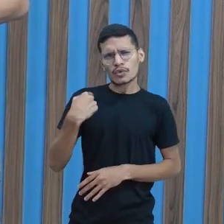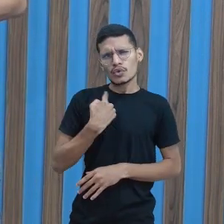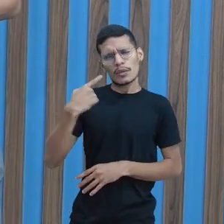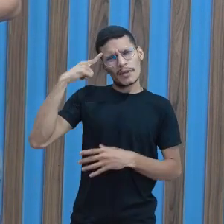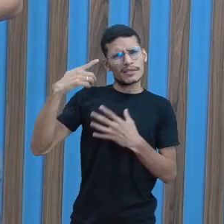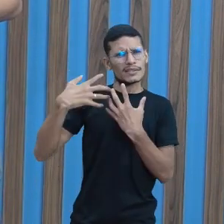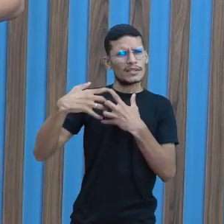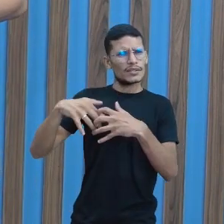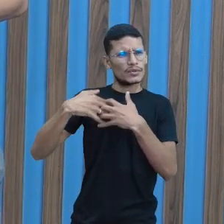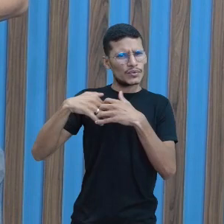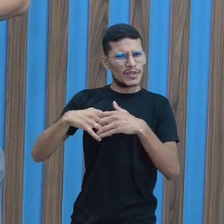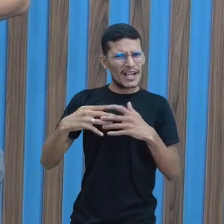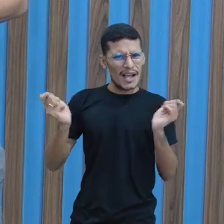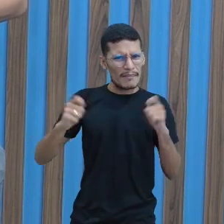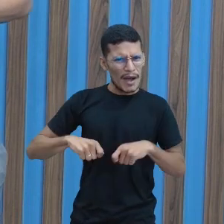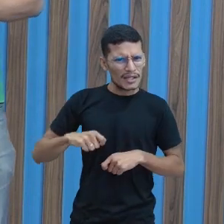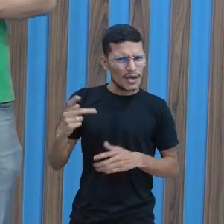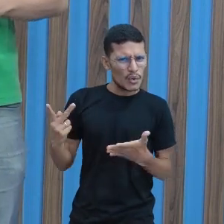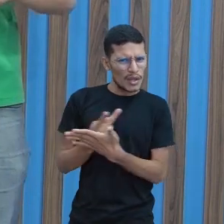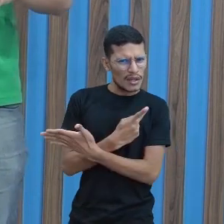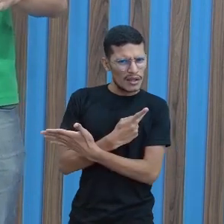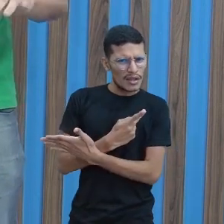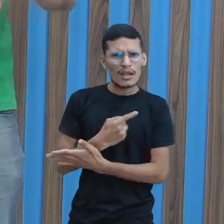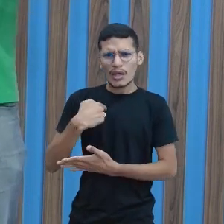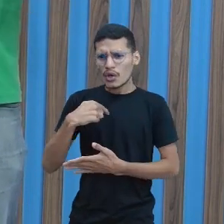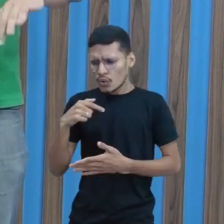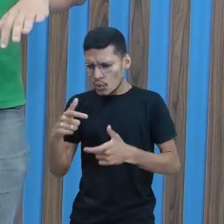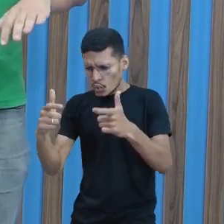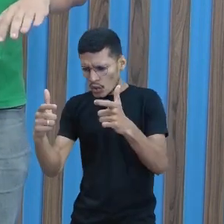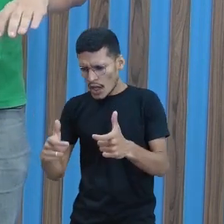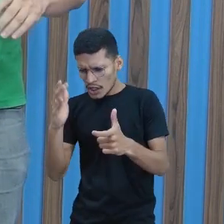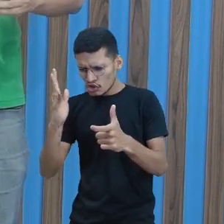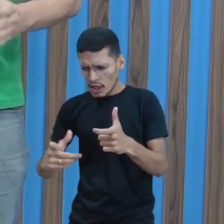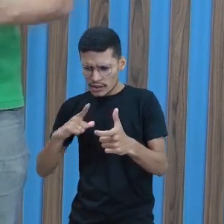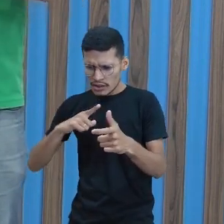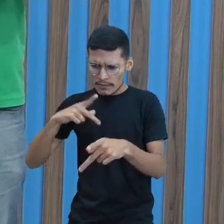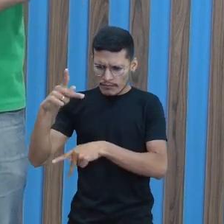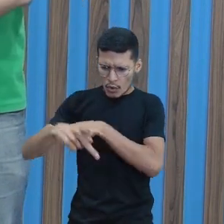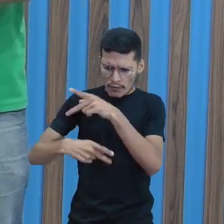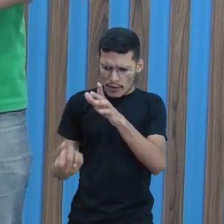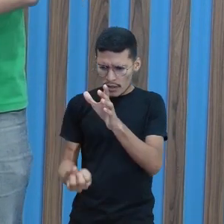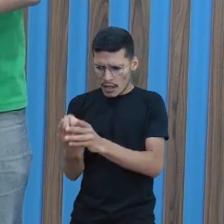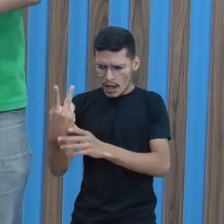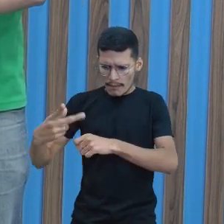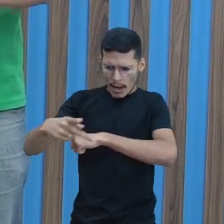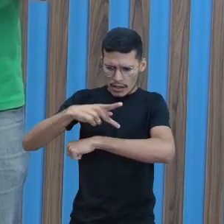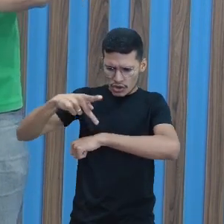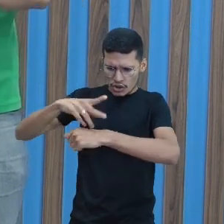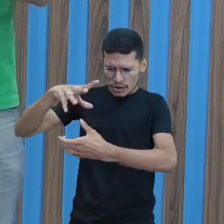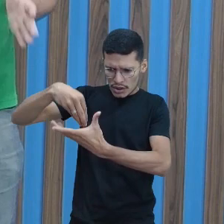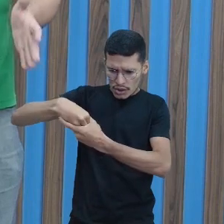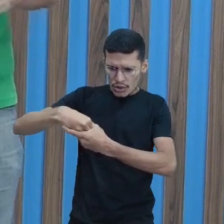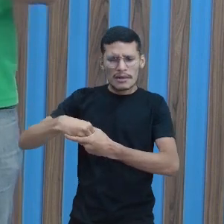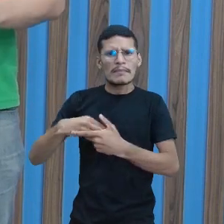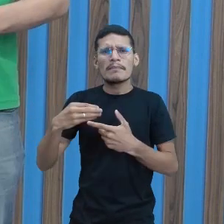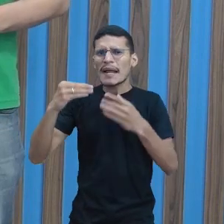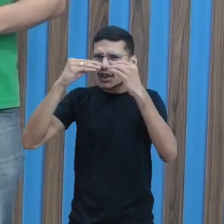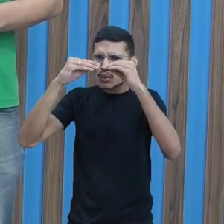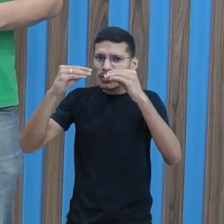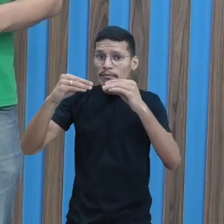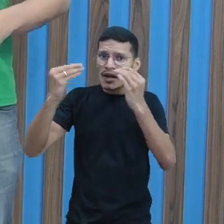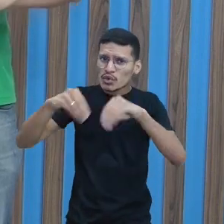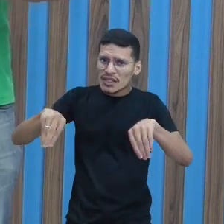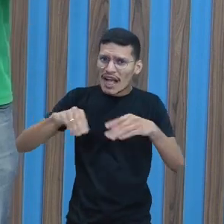aqui, será que era possível? Será que era possível pegar um território que já estava ocupado, criar um país ali e isso não prejudicar